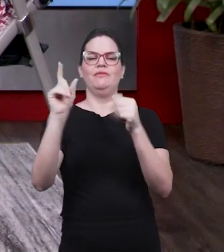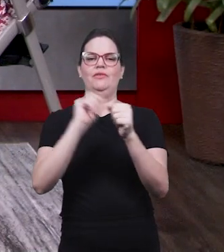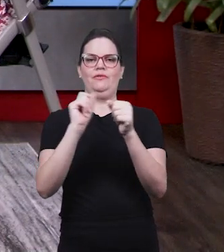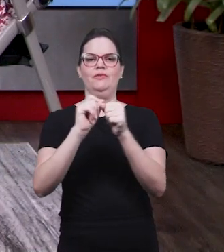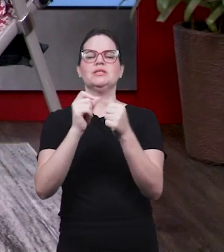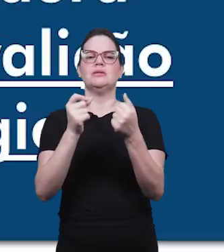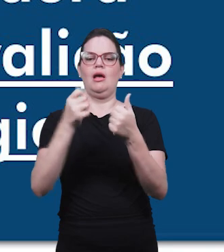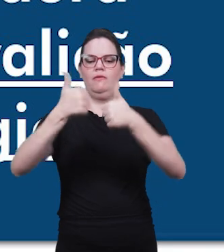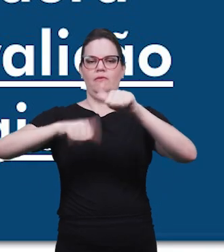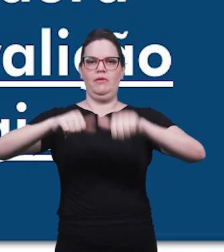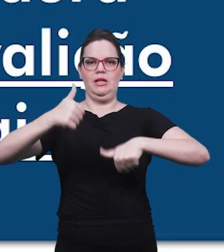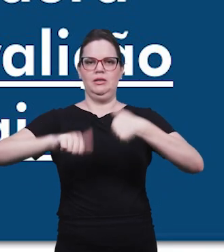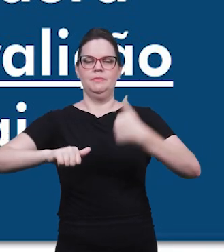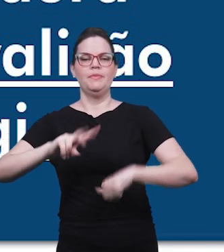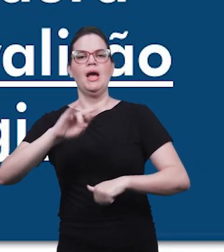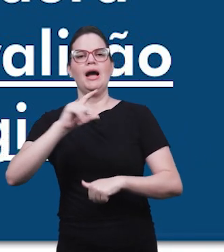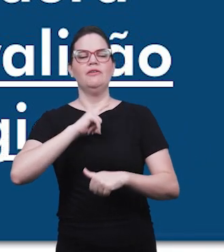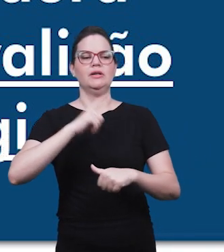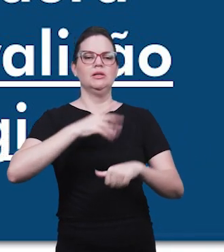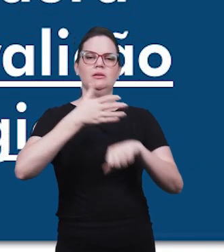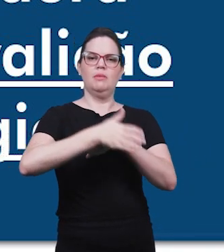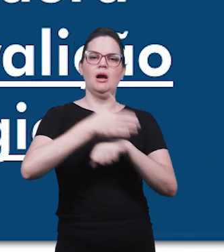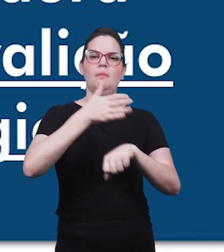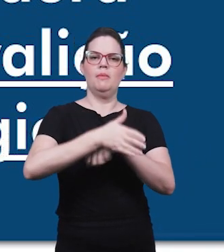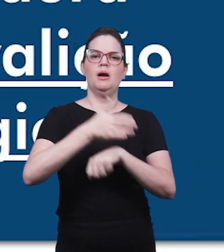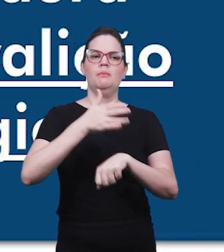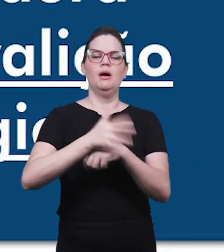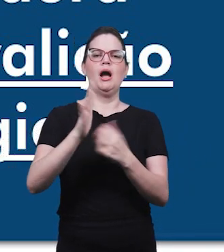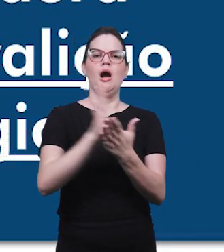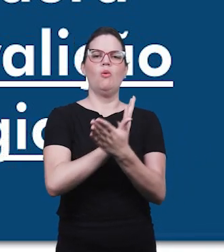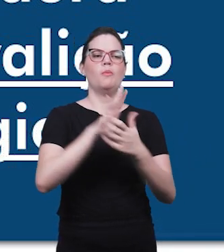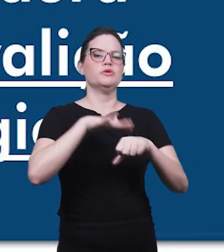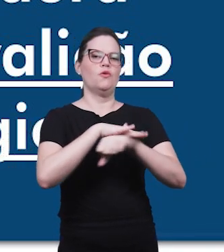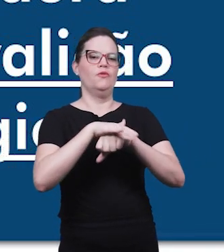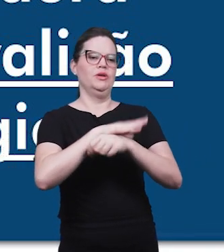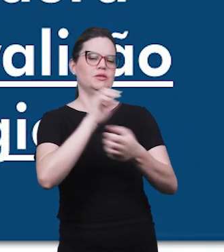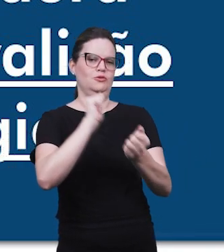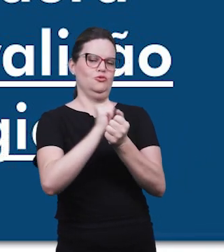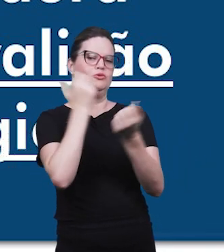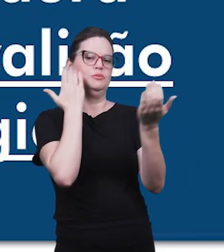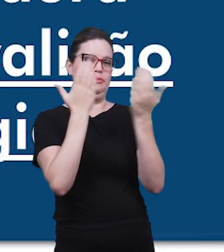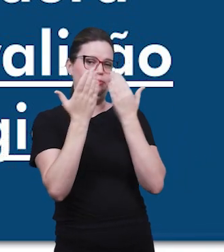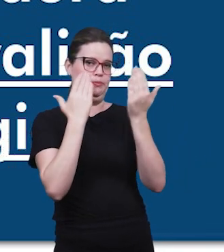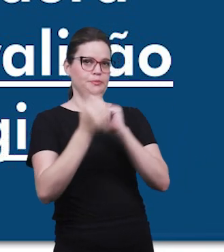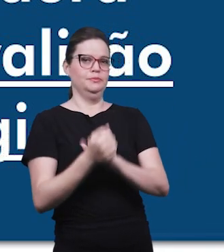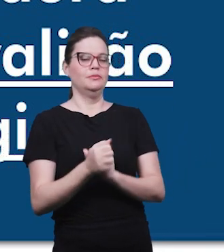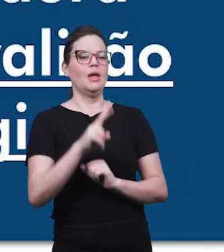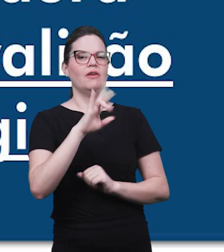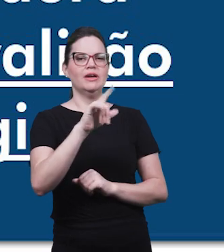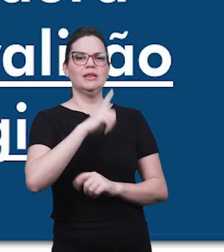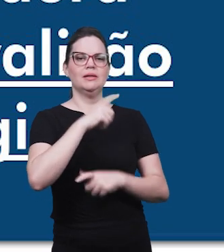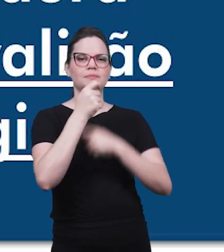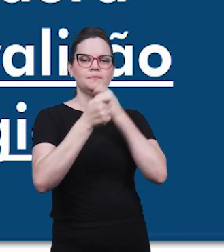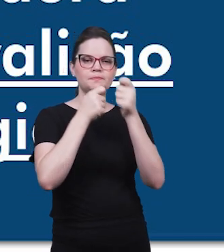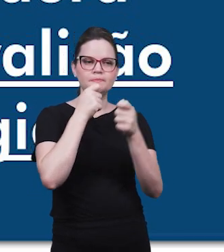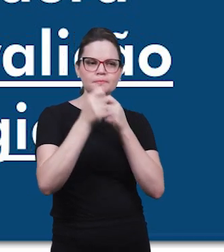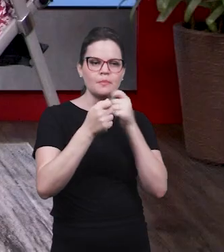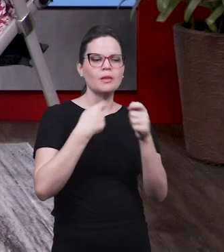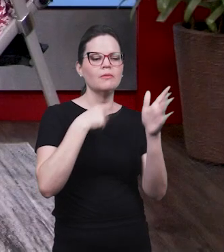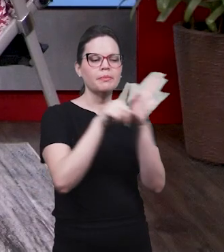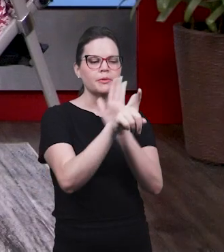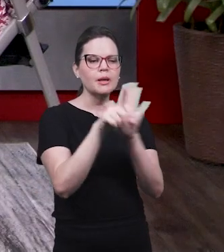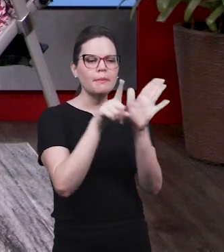com esses profissionais, com o psicólogo. E essa família, então, vai ser entrevistada, o psicólogo ele vai